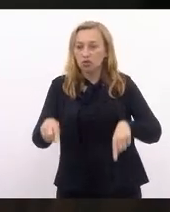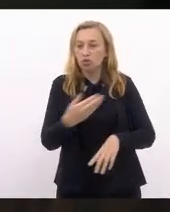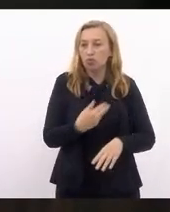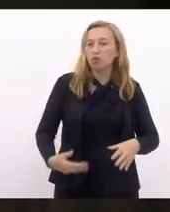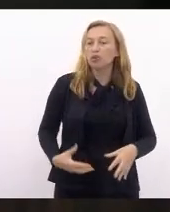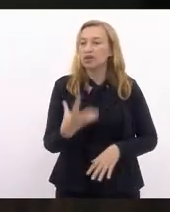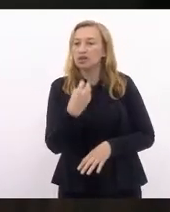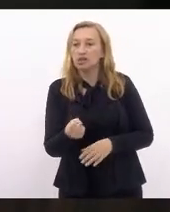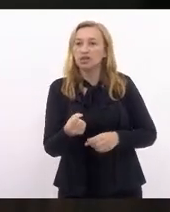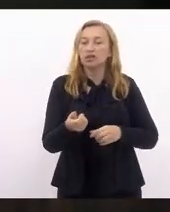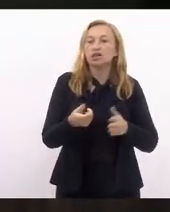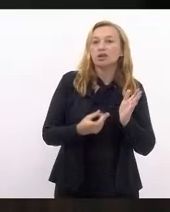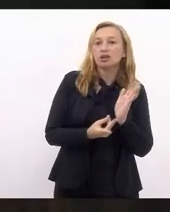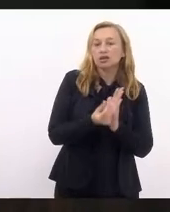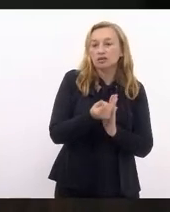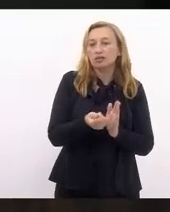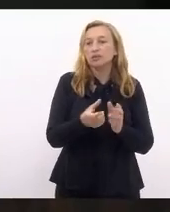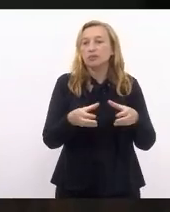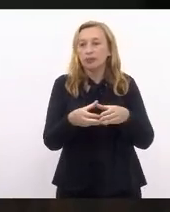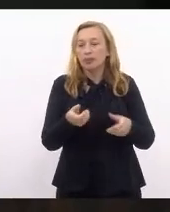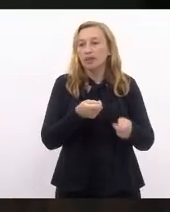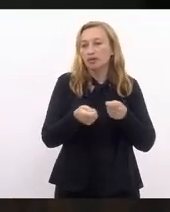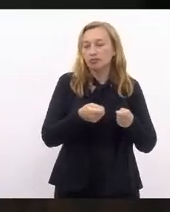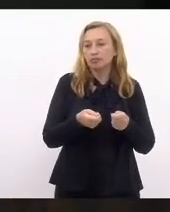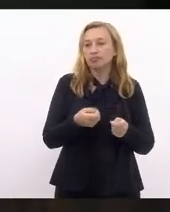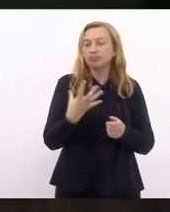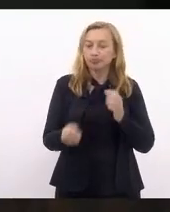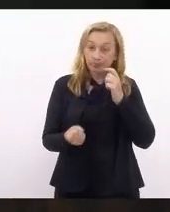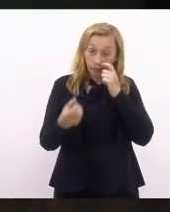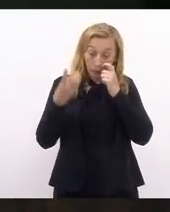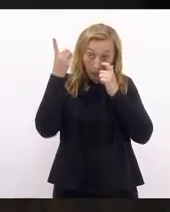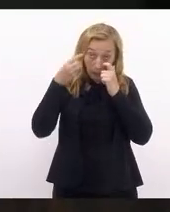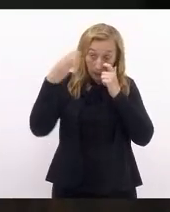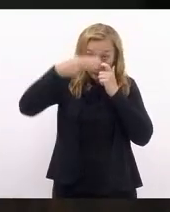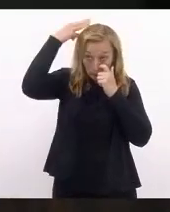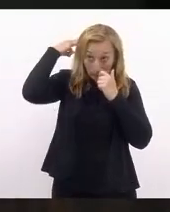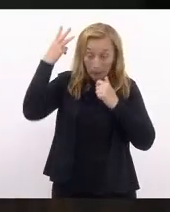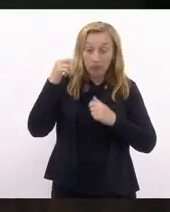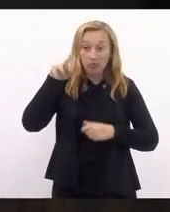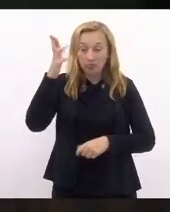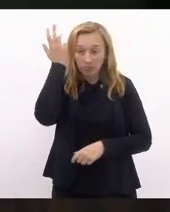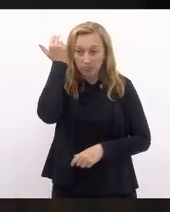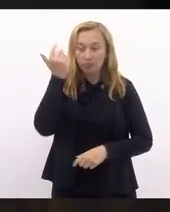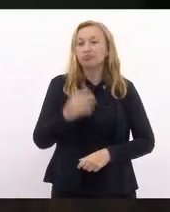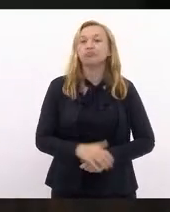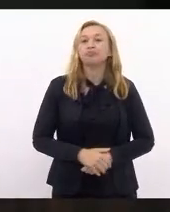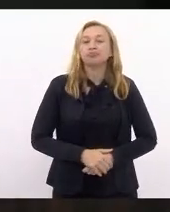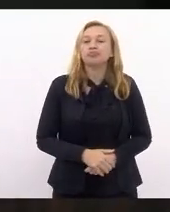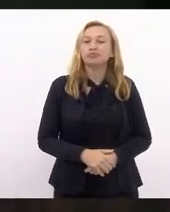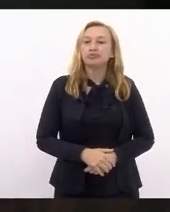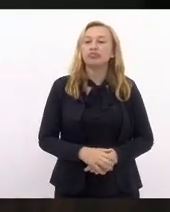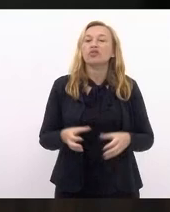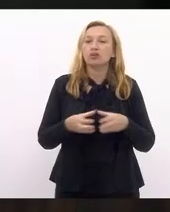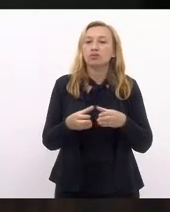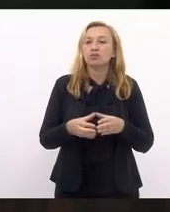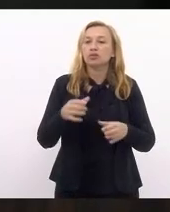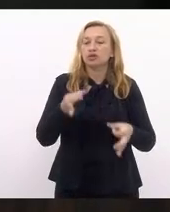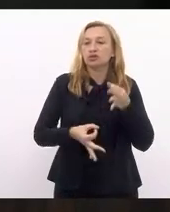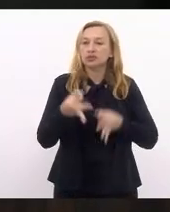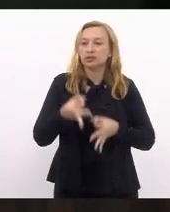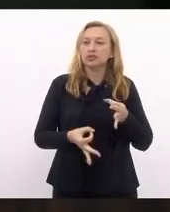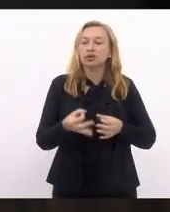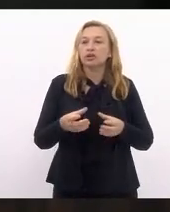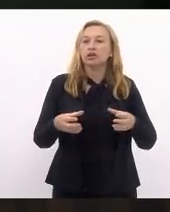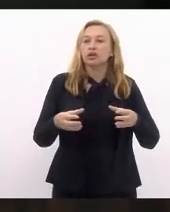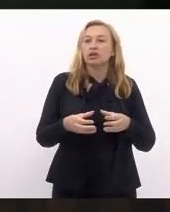favorável e de orçamento Finanças fiscalização financeira e controle favorável relator de massa Pacheco Leão marcou ele massa passiva dependendo de pareceres das comissões quais